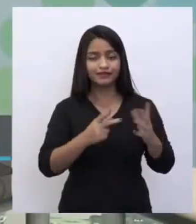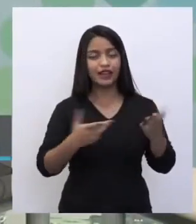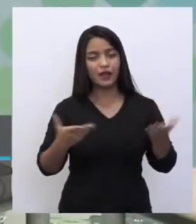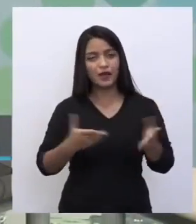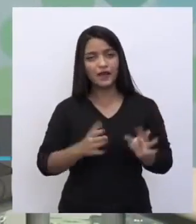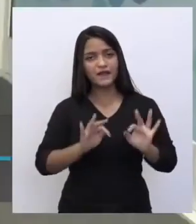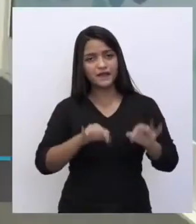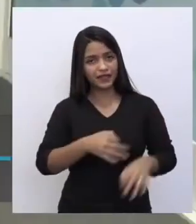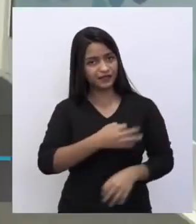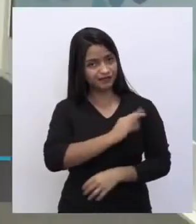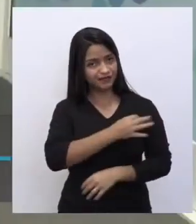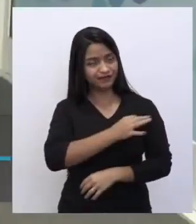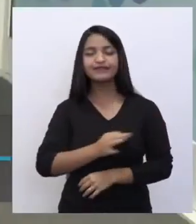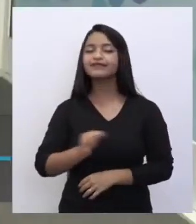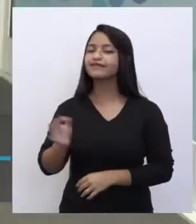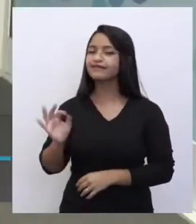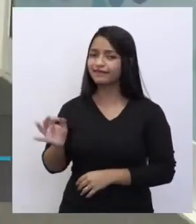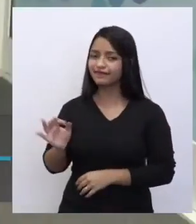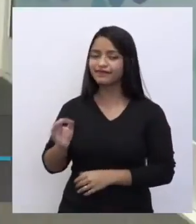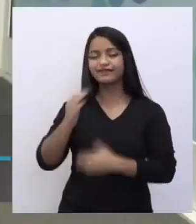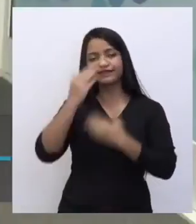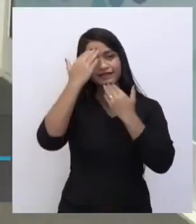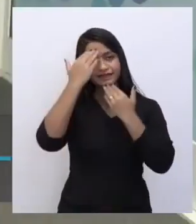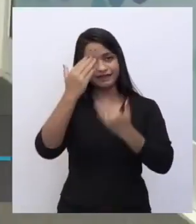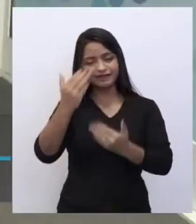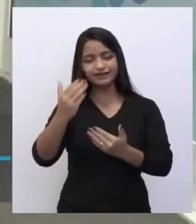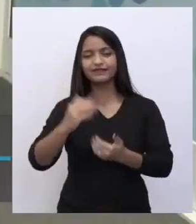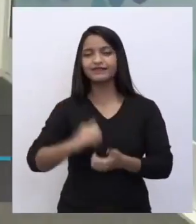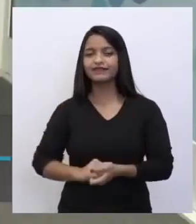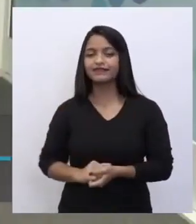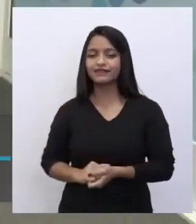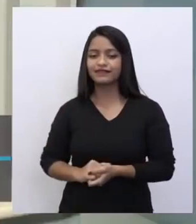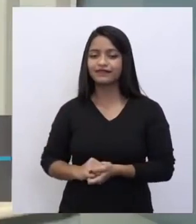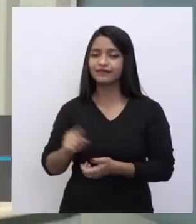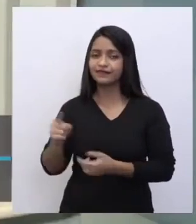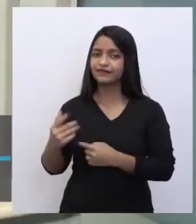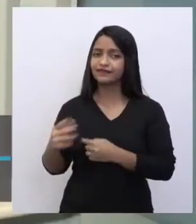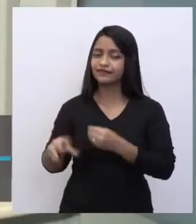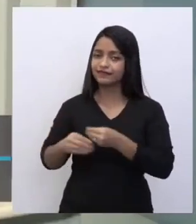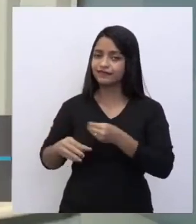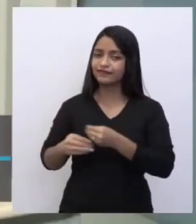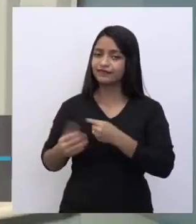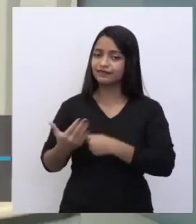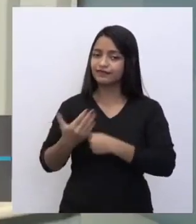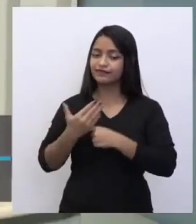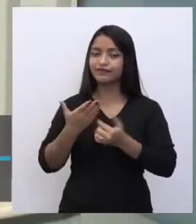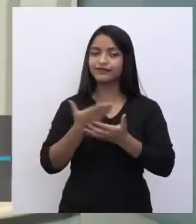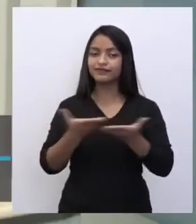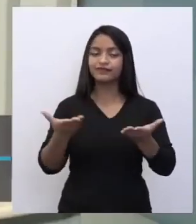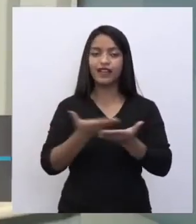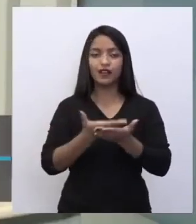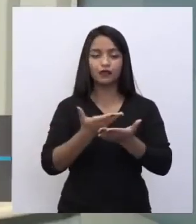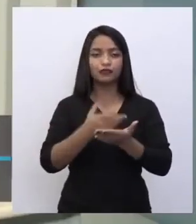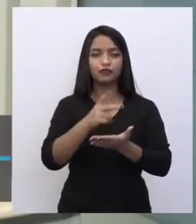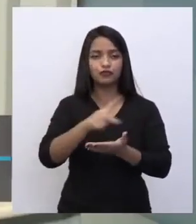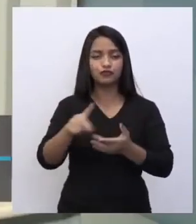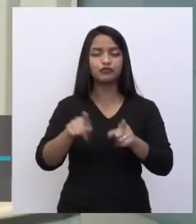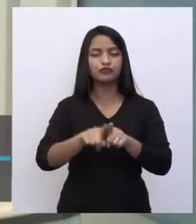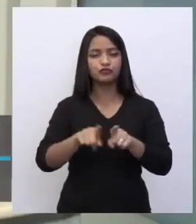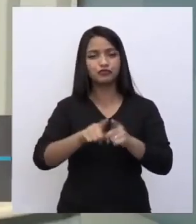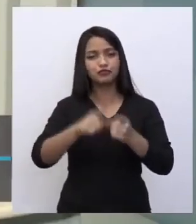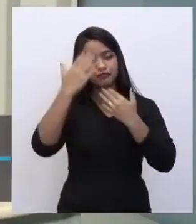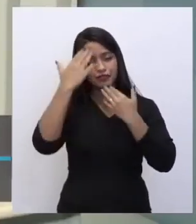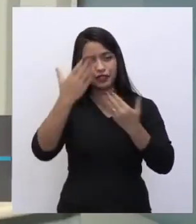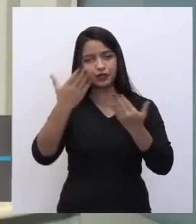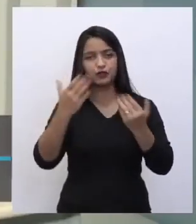aqui, né, professora? Isso mesmo. Muito obrigada, professora, por todas as suas contribuições, a vocês, estudantes e professores, que nos acompanharam